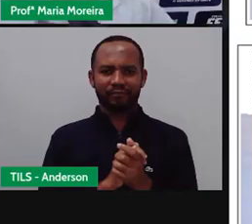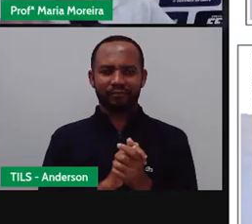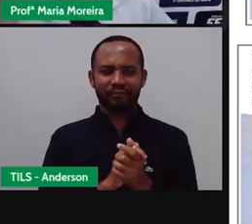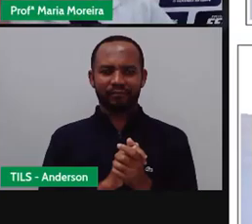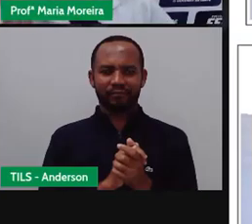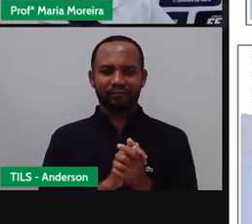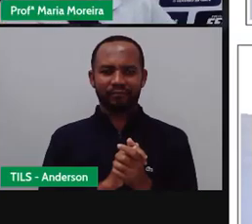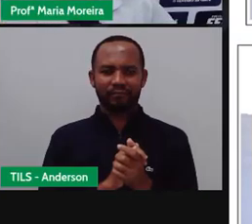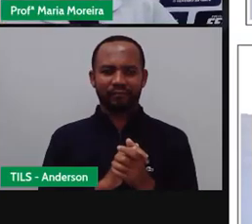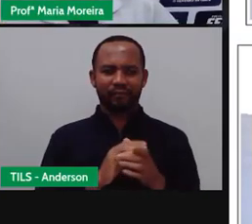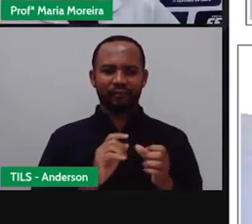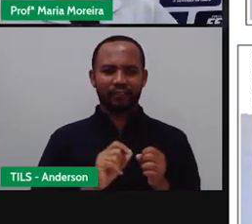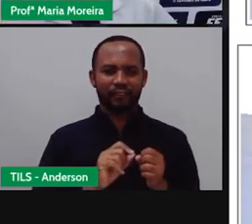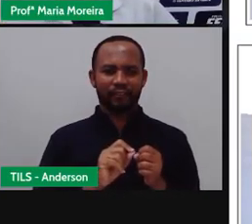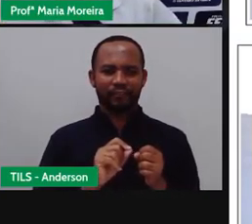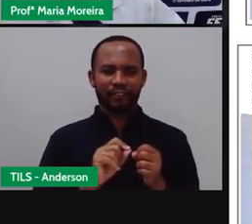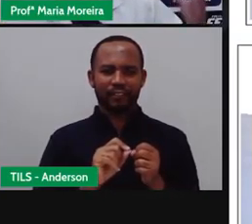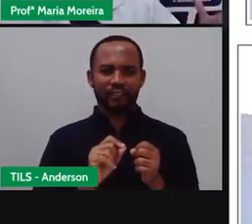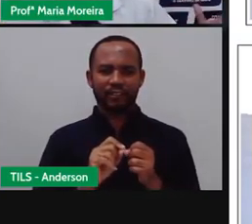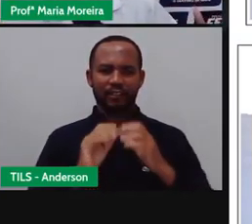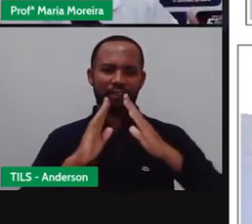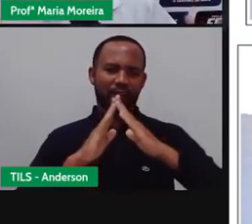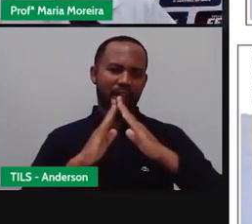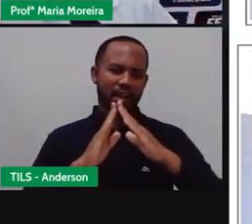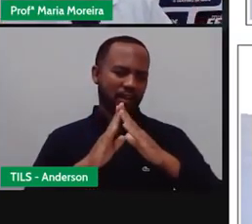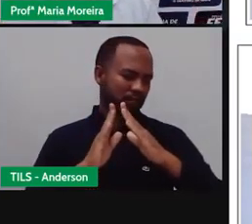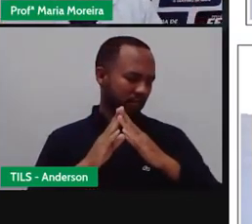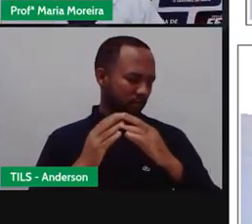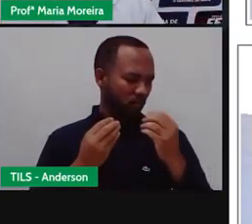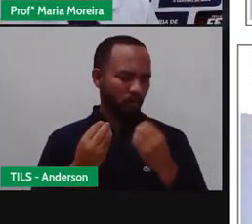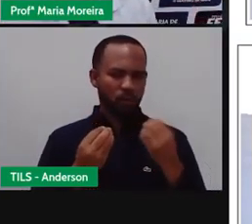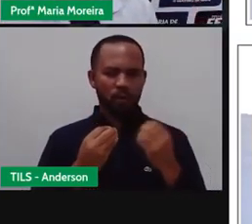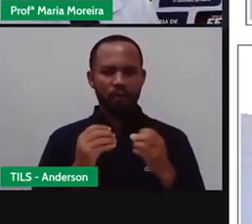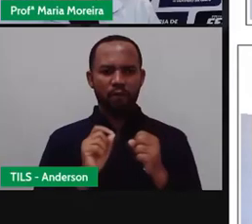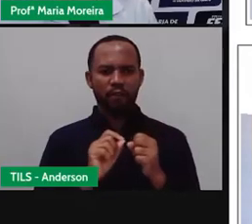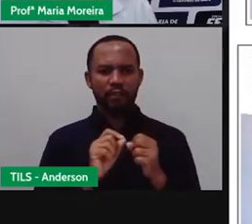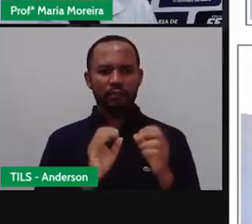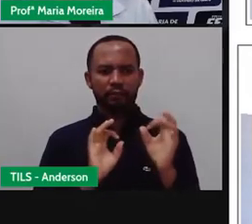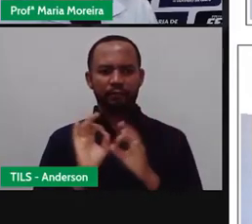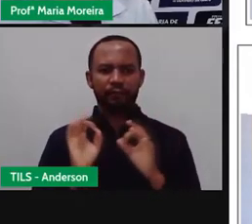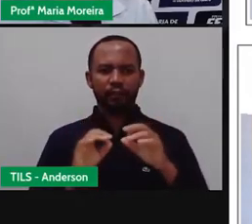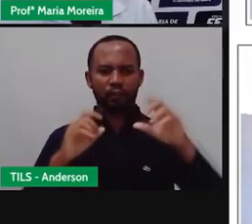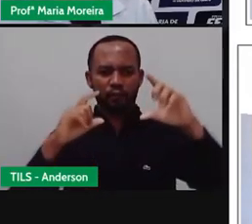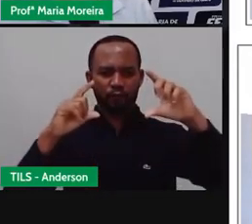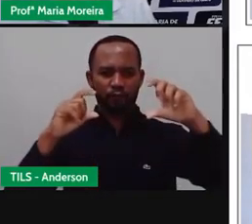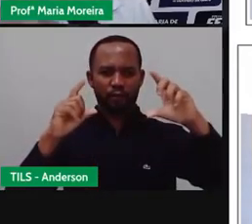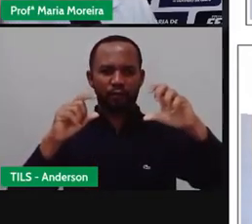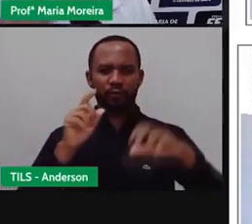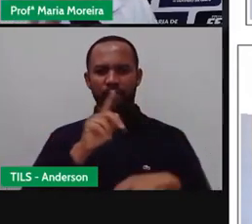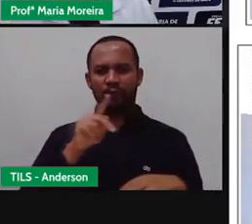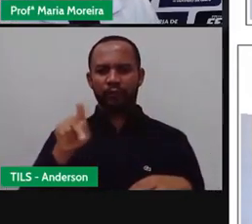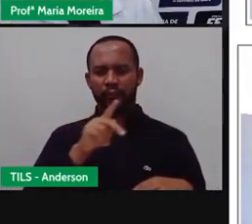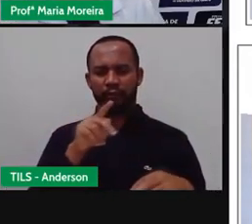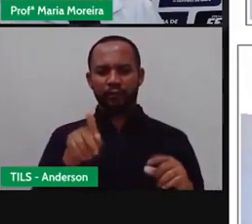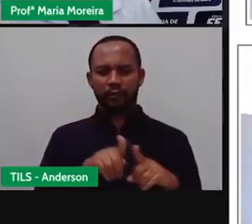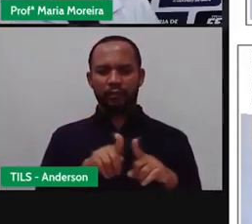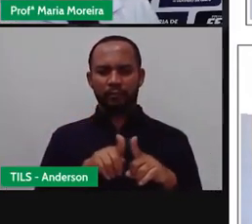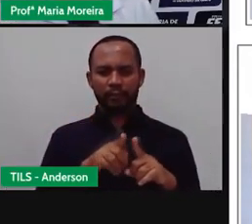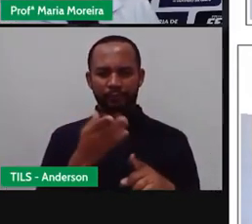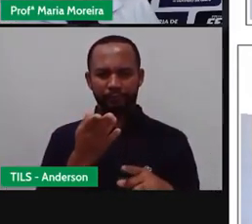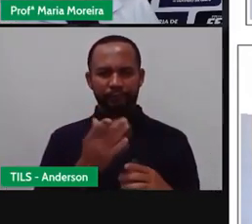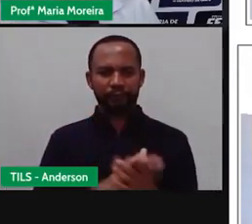Para produzirem aí na casa de vocês, tá? Produzam, mandem a foto para o professor de vocês. Façam um